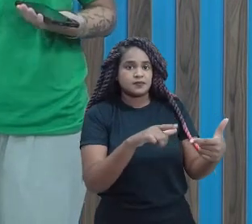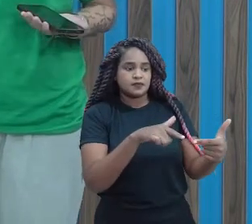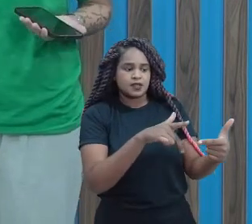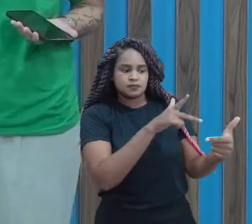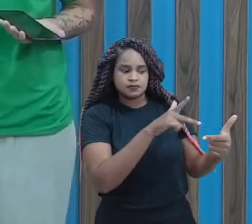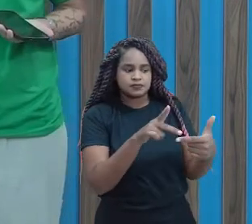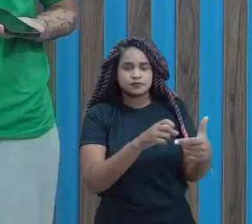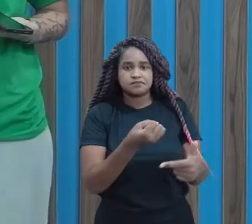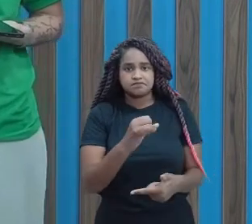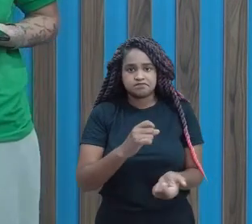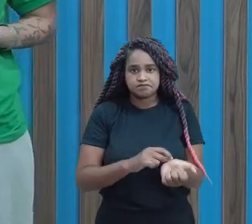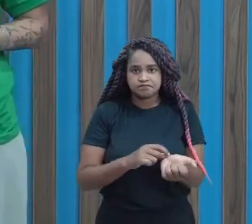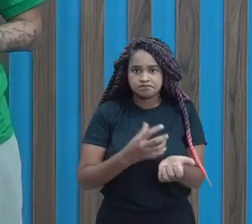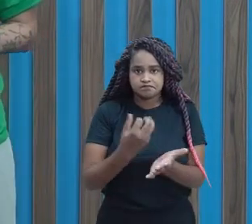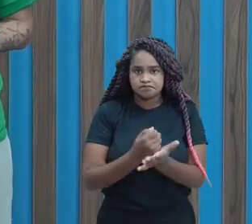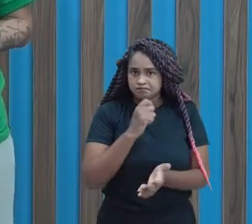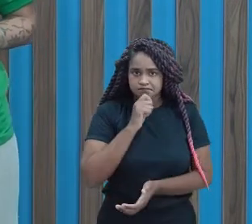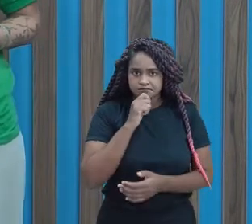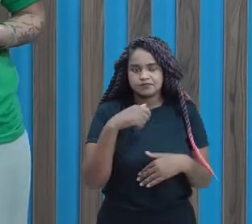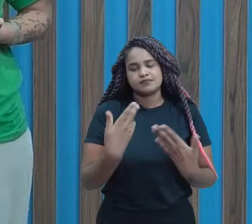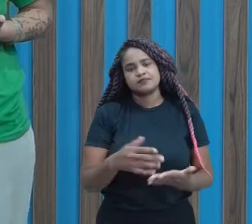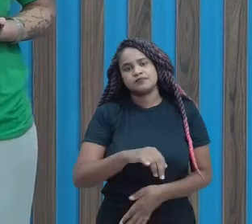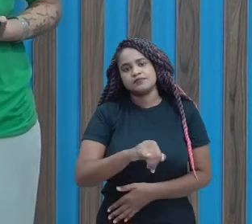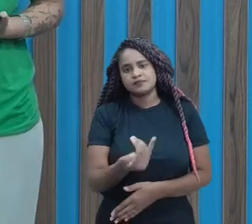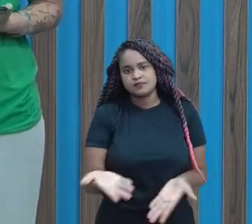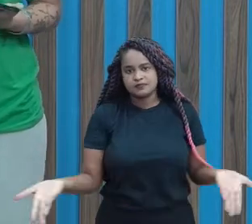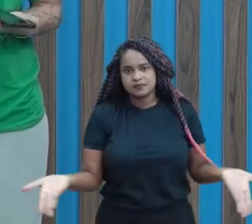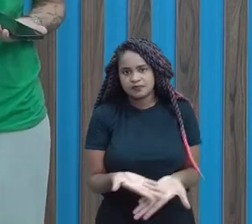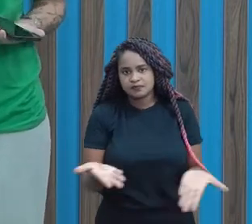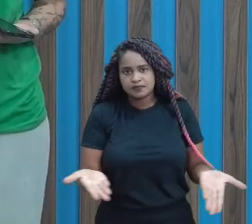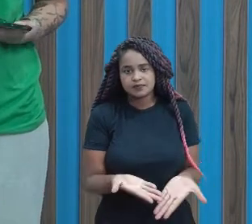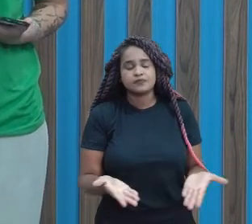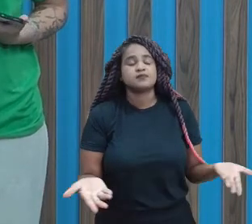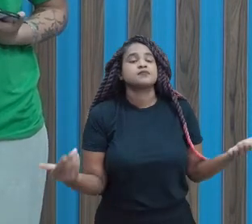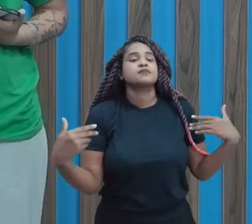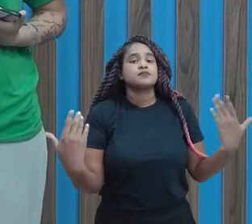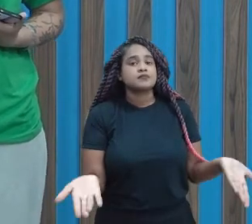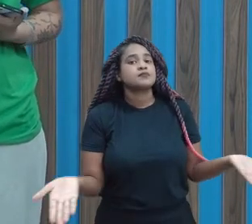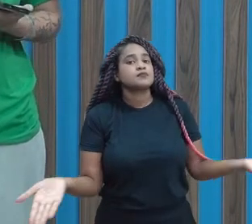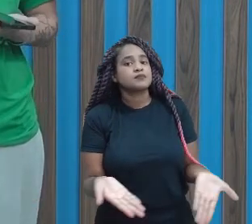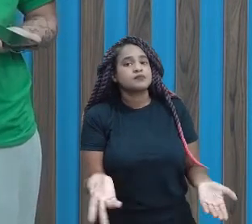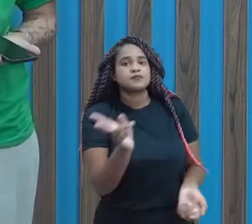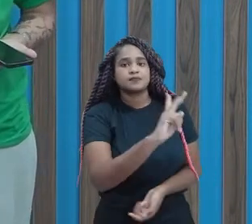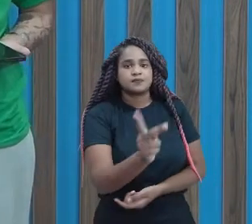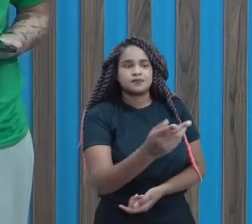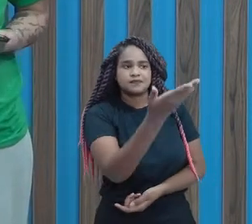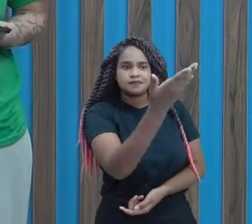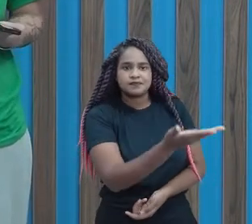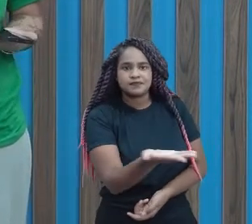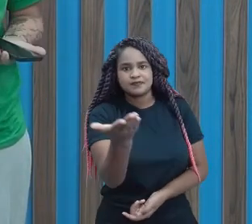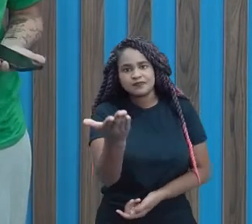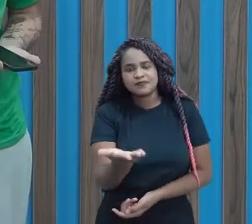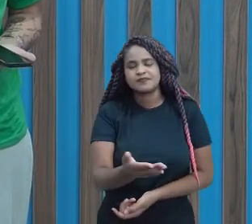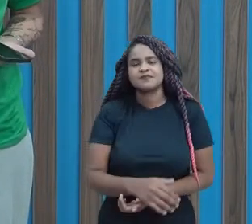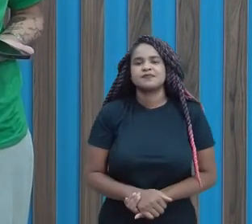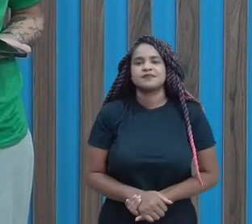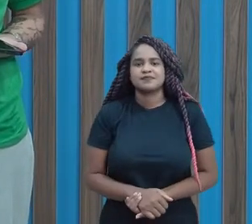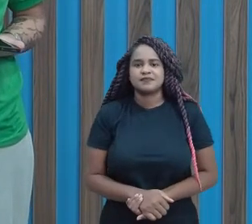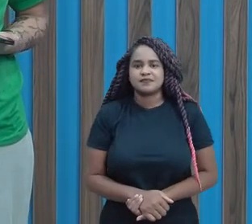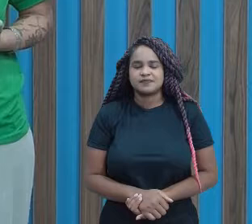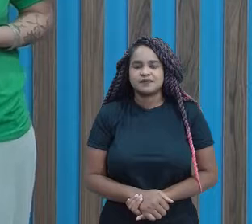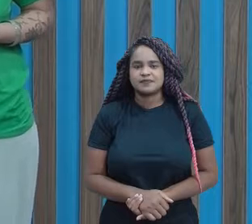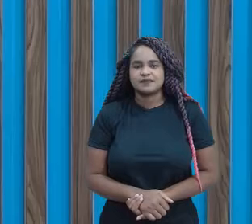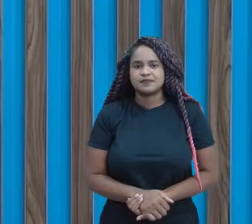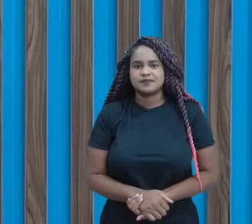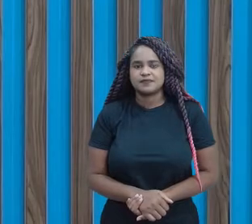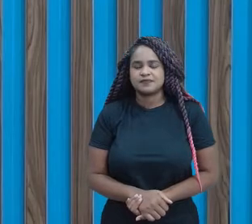ainda não baixou o aplicativo do Educa Recife, tá? E agora eu vou passar a palavra para o professor Giorgio para ele dar as boas-vindas a